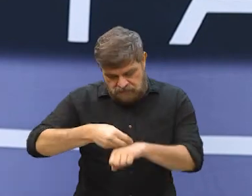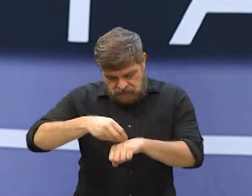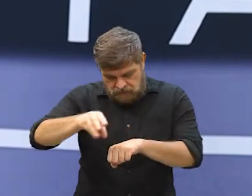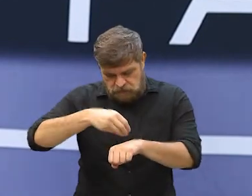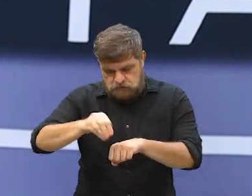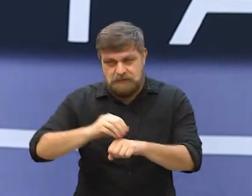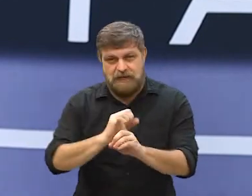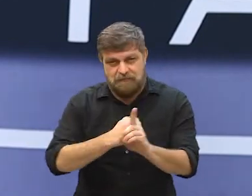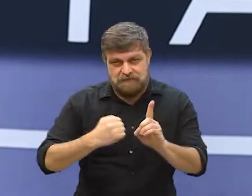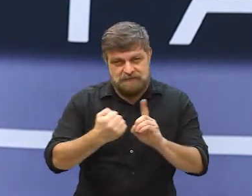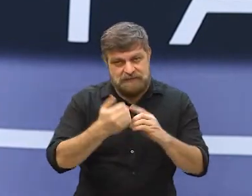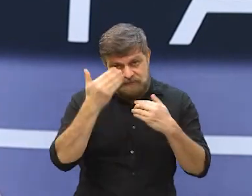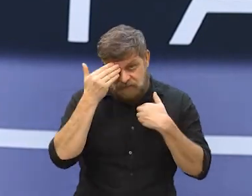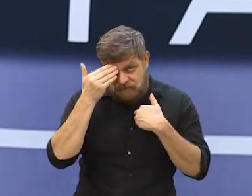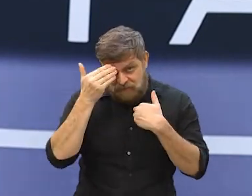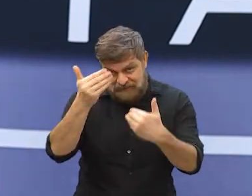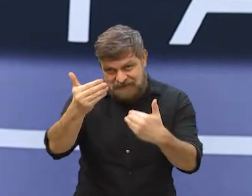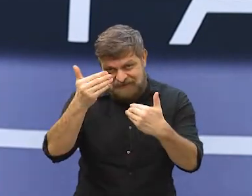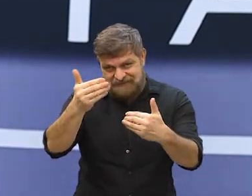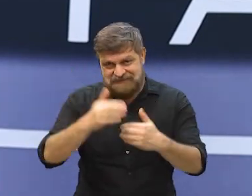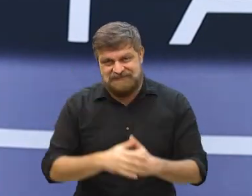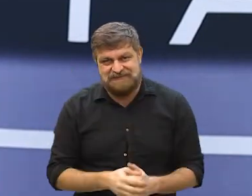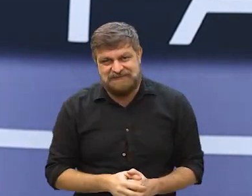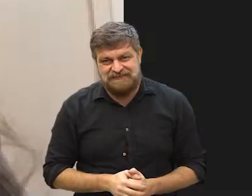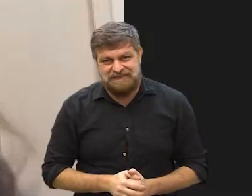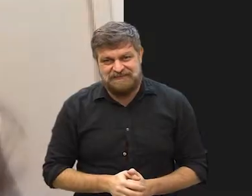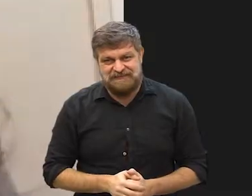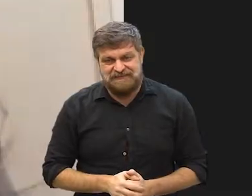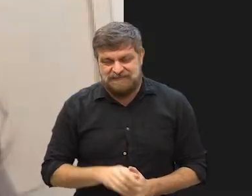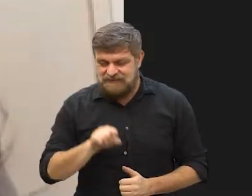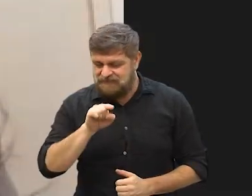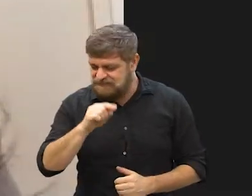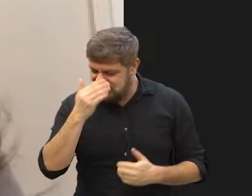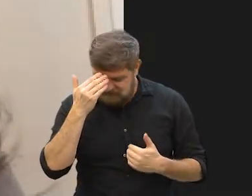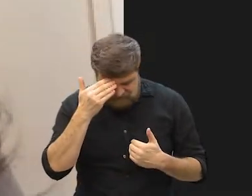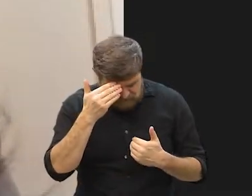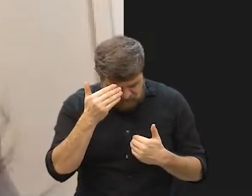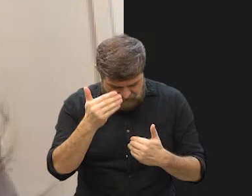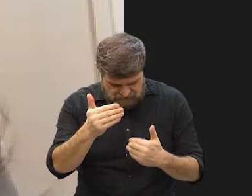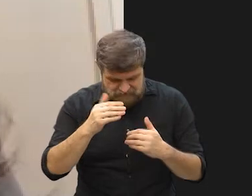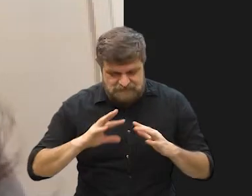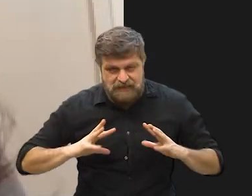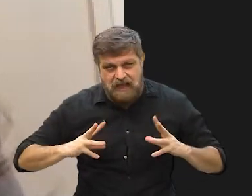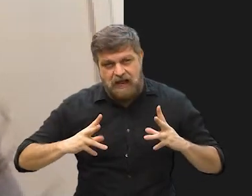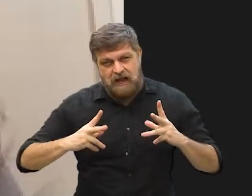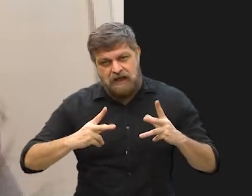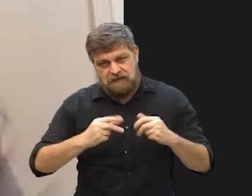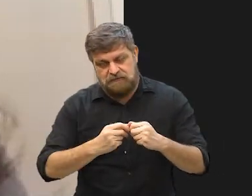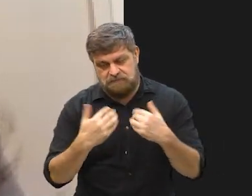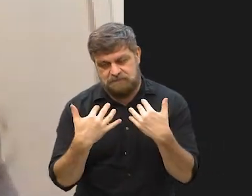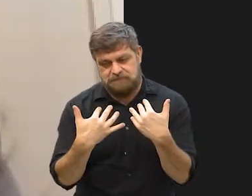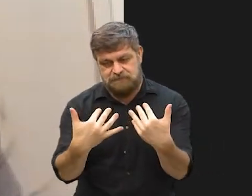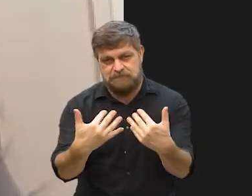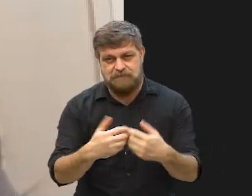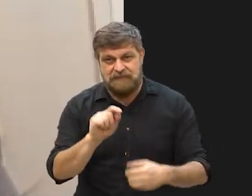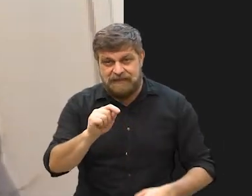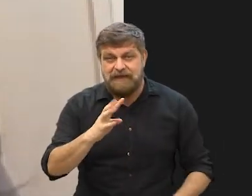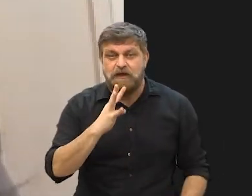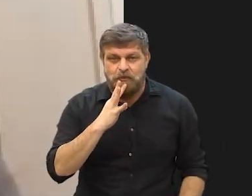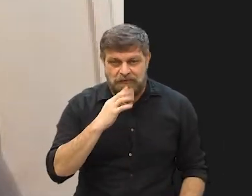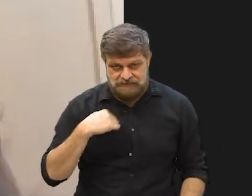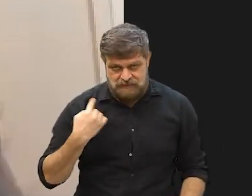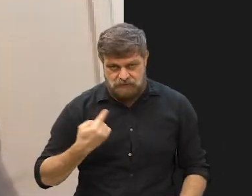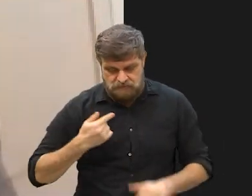toda a sociedade. Obrigada, viu? Obrigada a vocês, quero agradecer a todos aí que estão nos assistindo. Quem quiser saber mais do